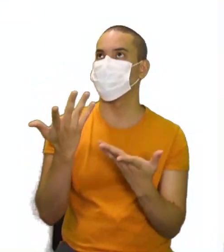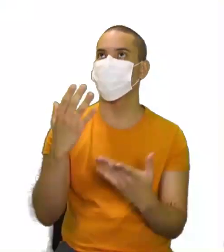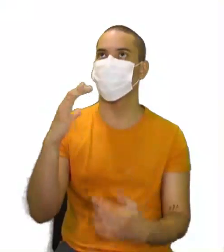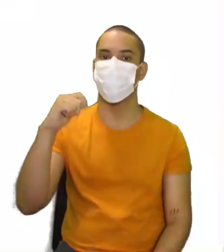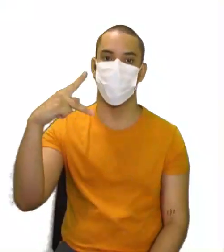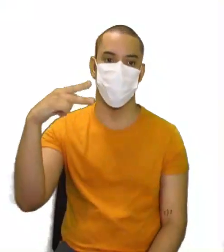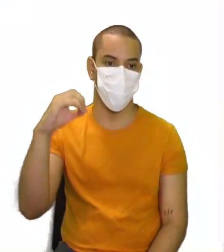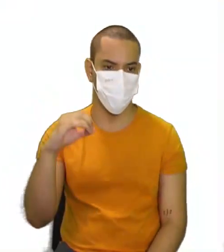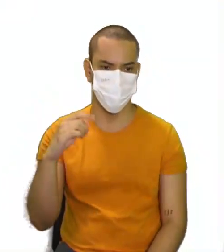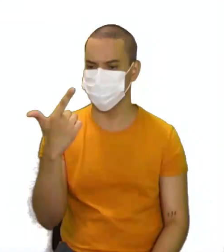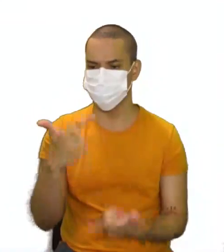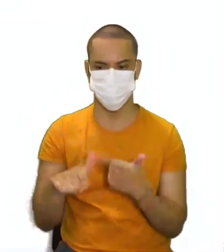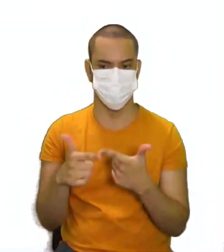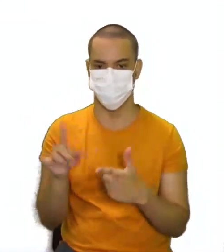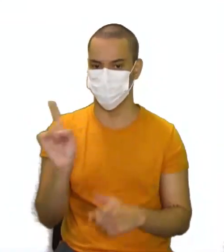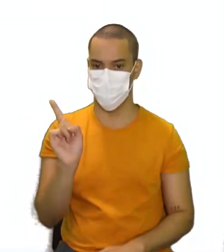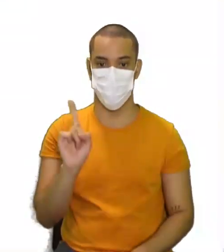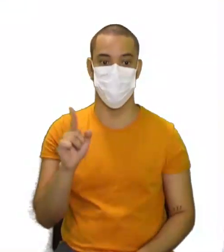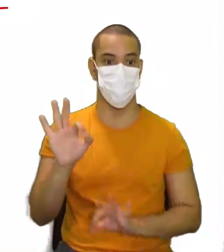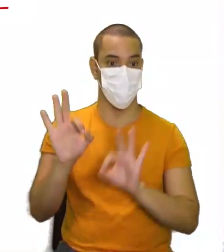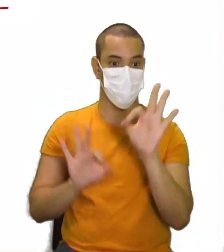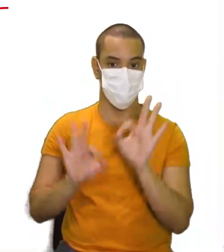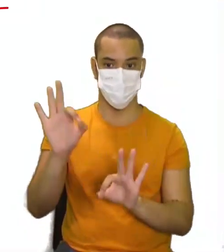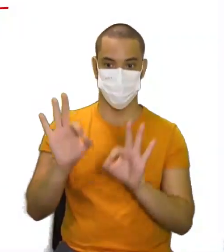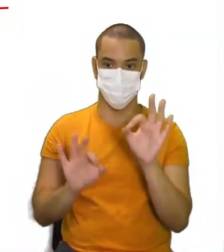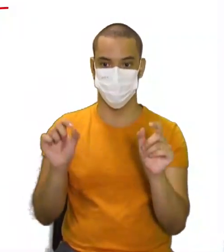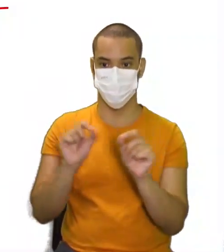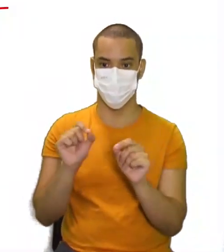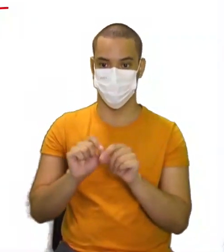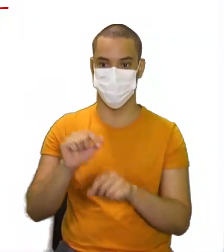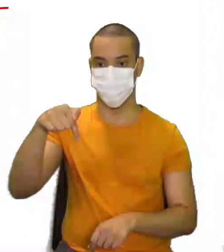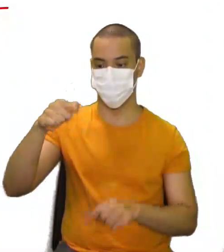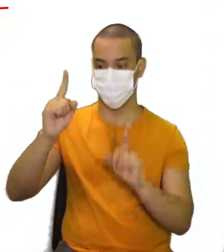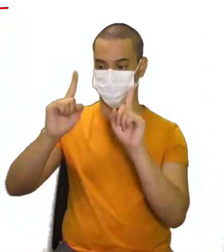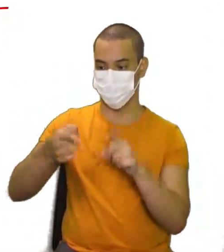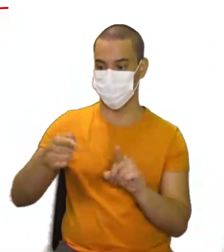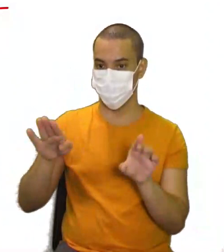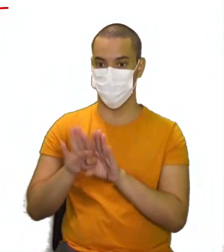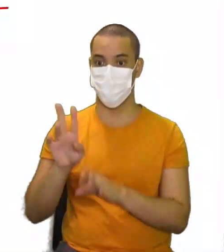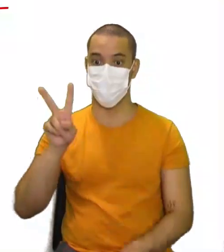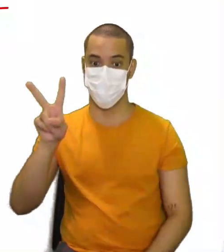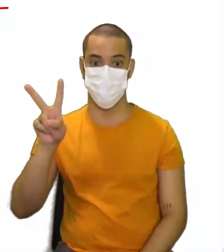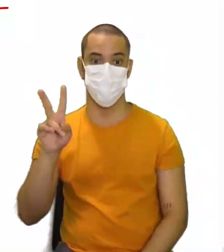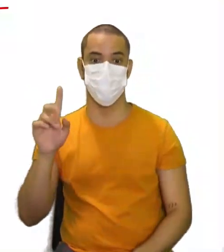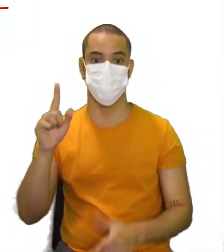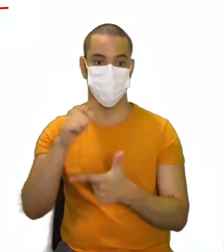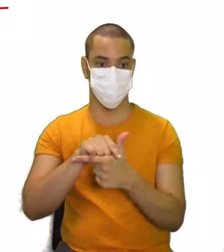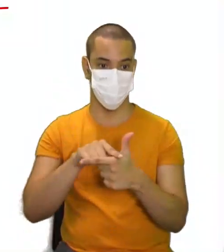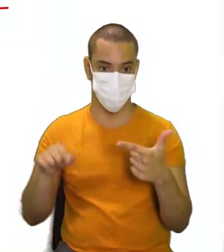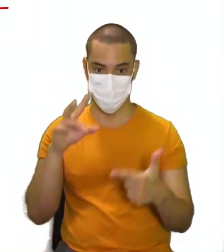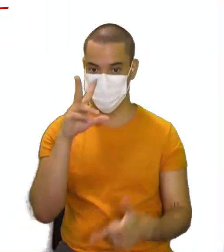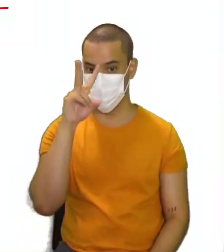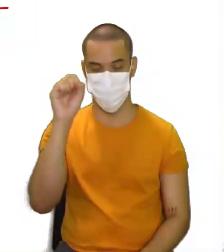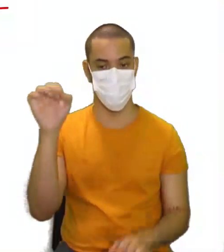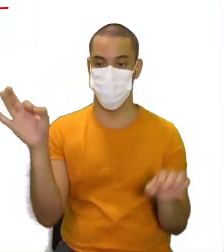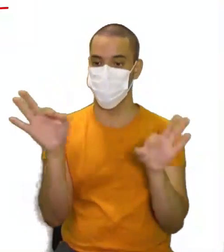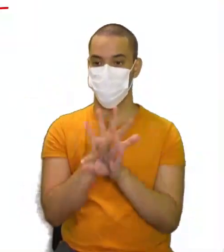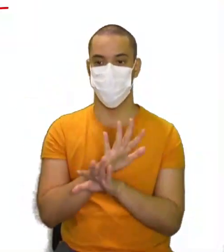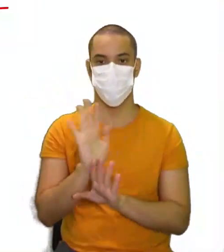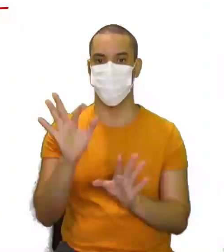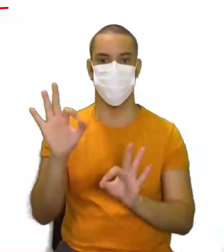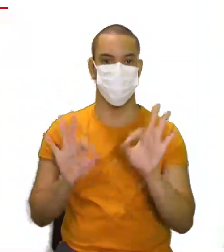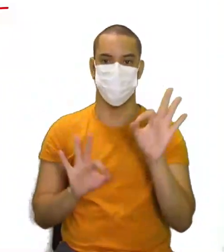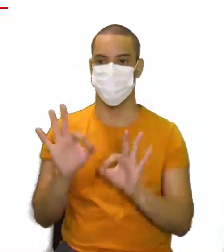força magnética. Não tem problema, organiza. Passa a carga e a velocidade dividindo a força magnética e pronto, só uma questão de